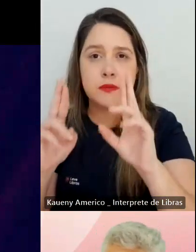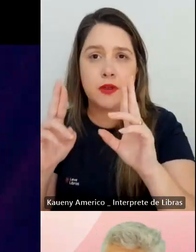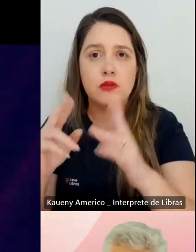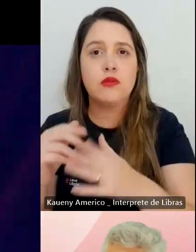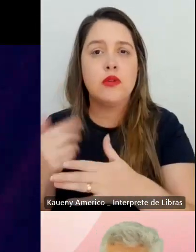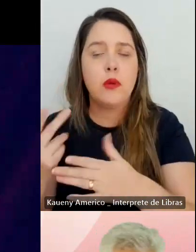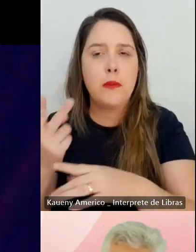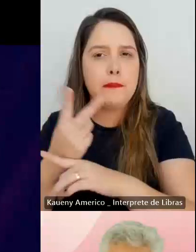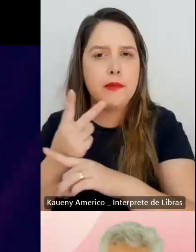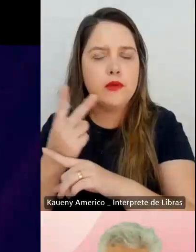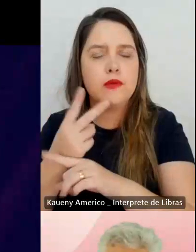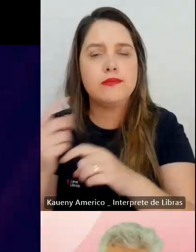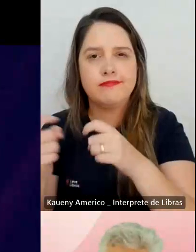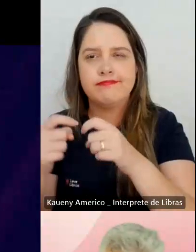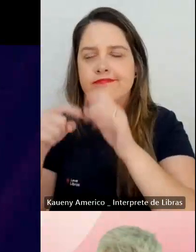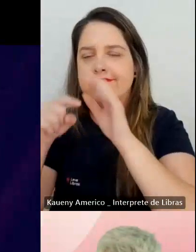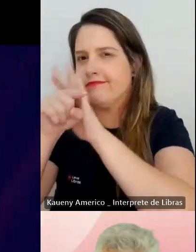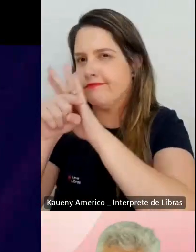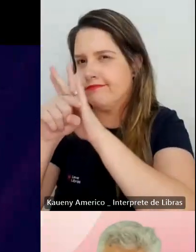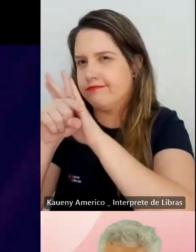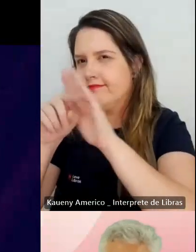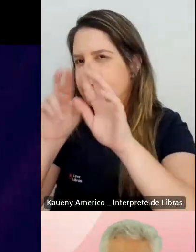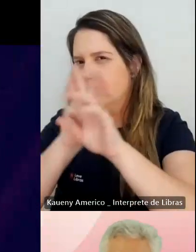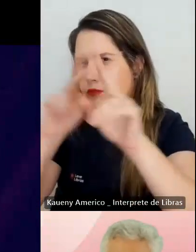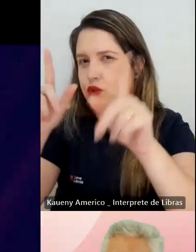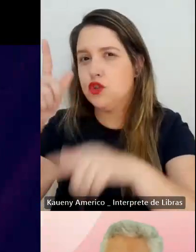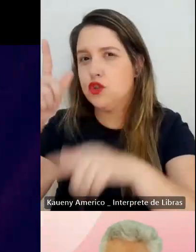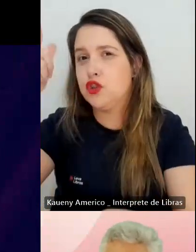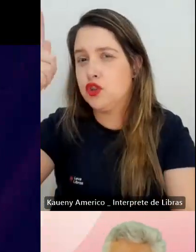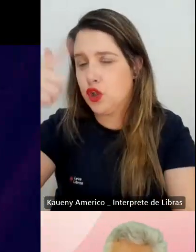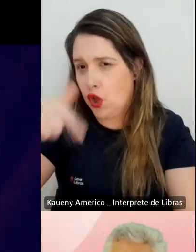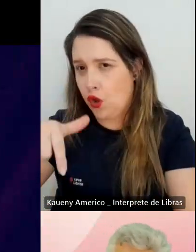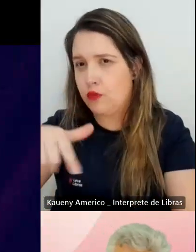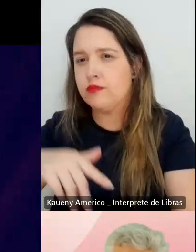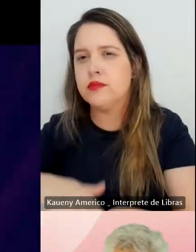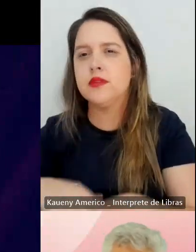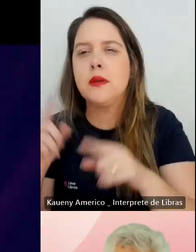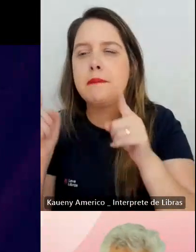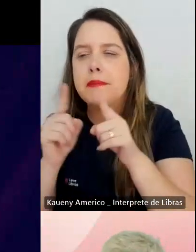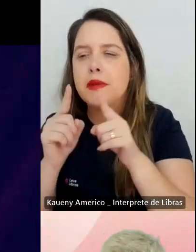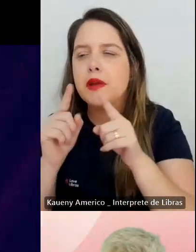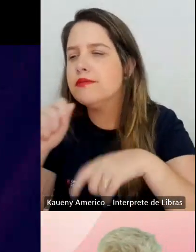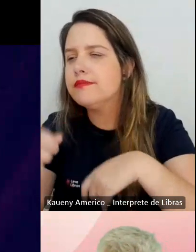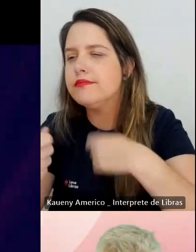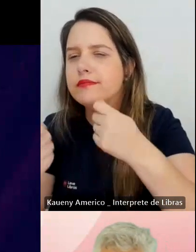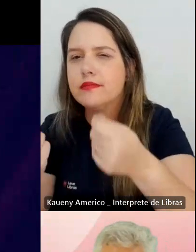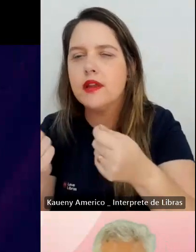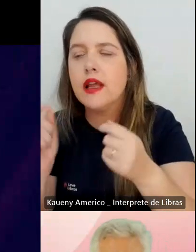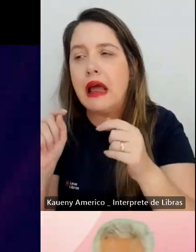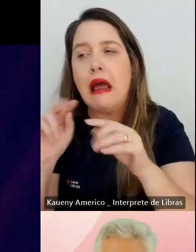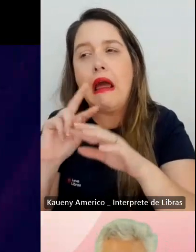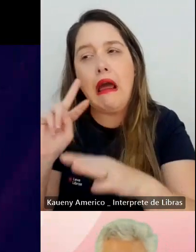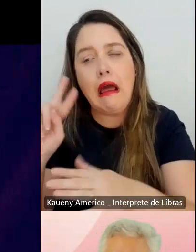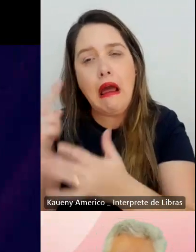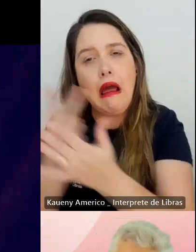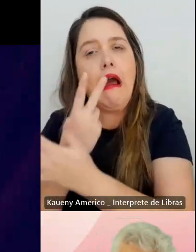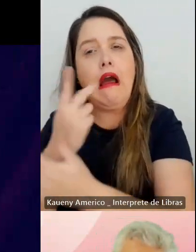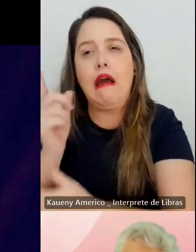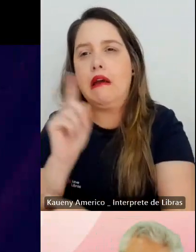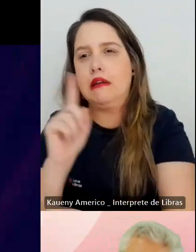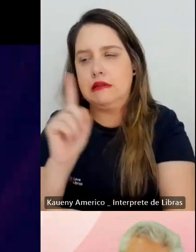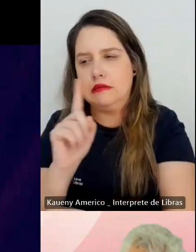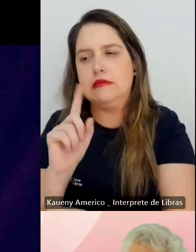para investigar se tem alguma coisa diferente. De novo, pequenos sinais não são sinal de que há algo errado, mas é o sinal que você